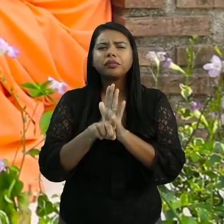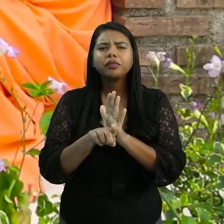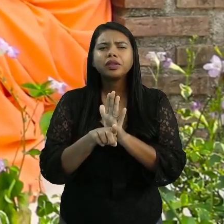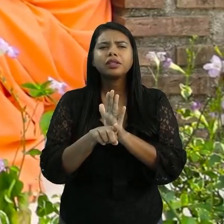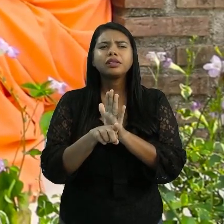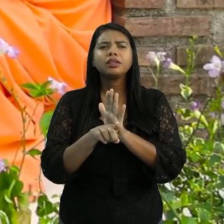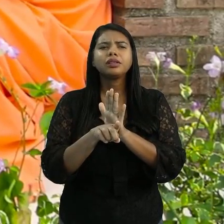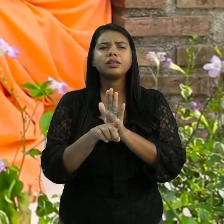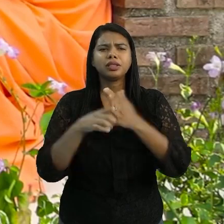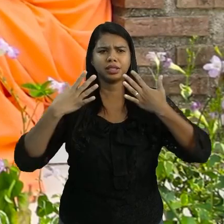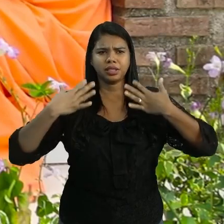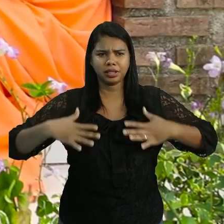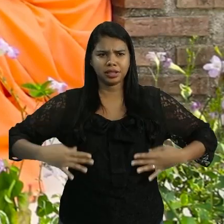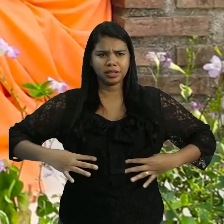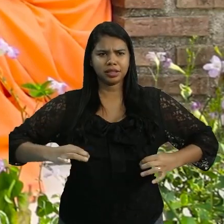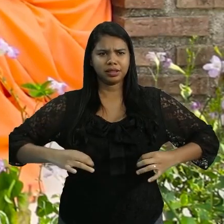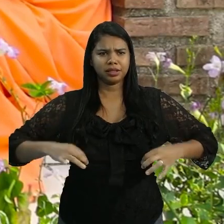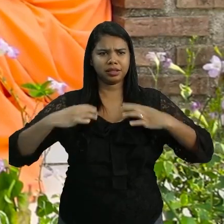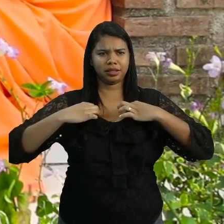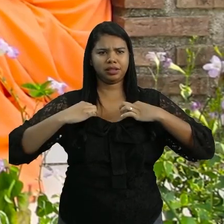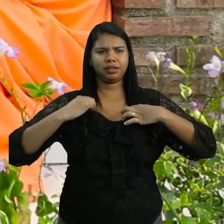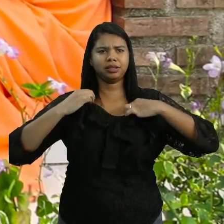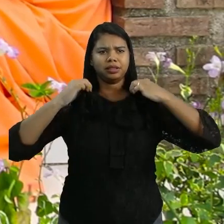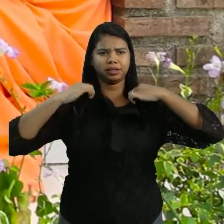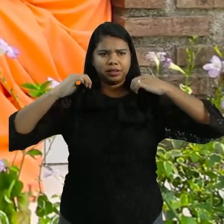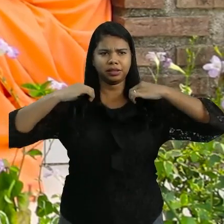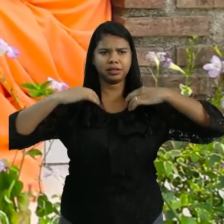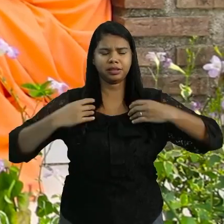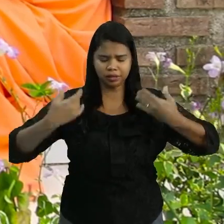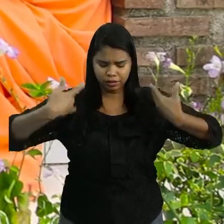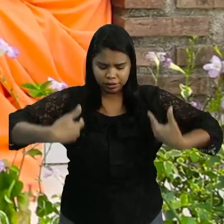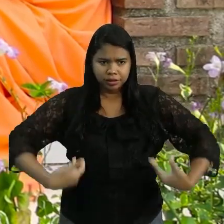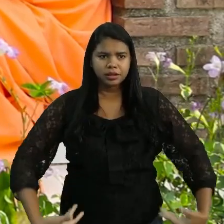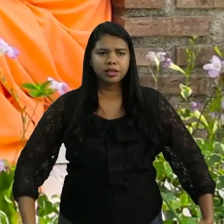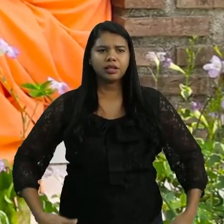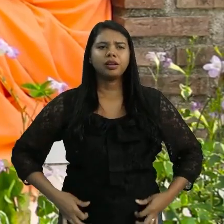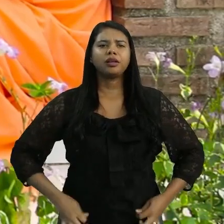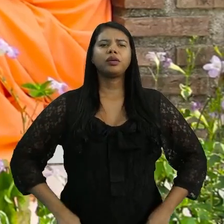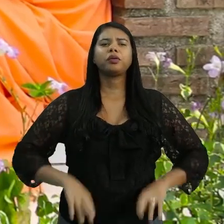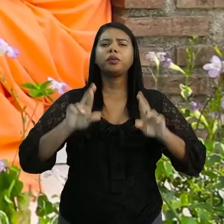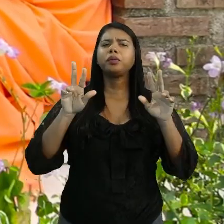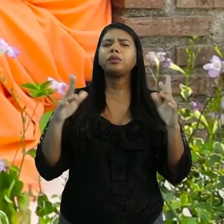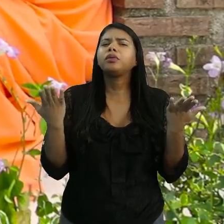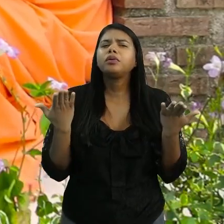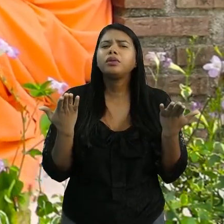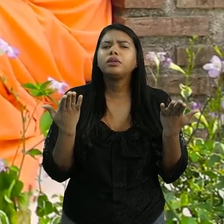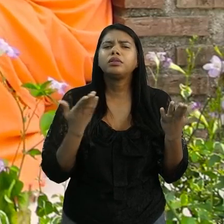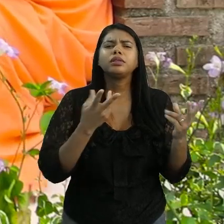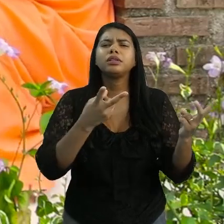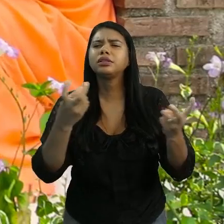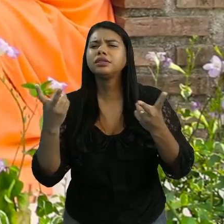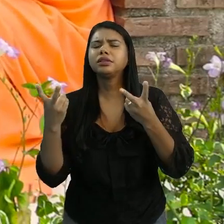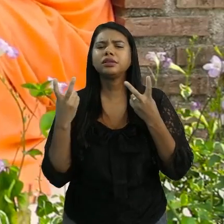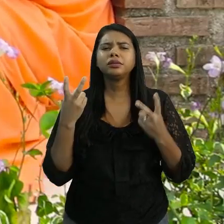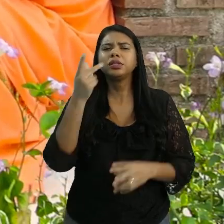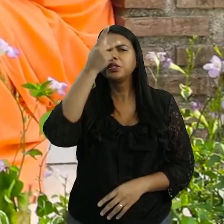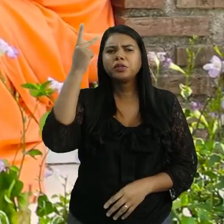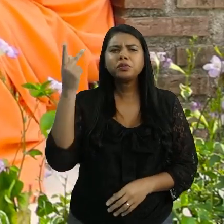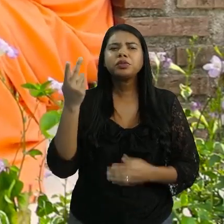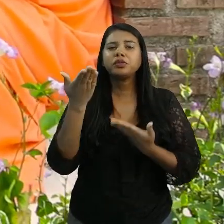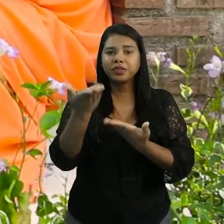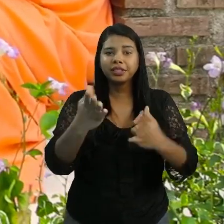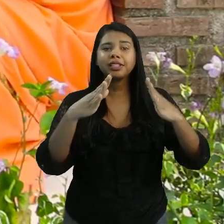Então essa é a pessoa suprema. Então ele seria uma espécie de gabarito da vida, né? As pessoas se inspirariam nele como o gabarito certo, vamos dizer assim. A gente não pode